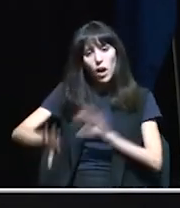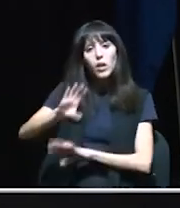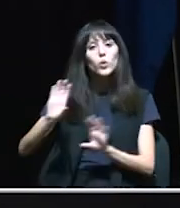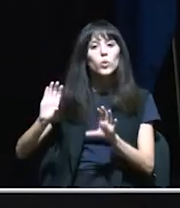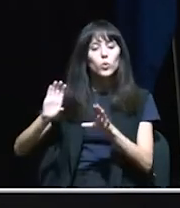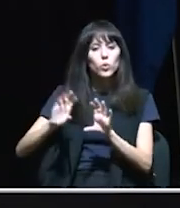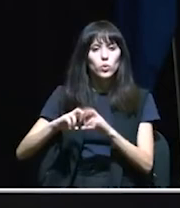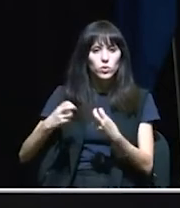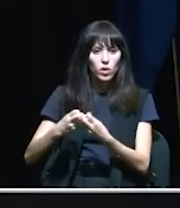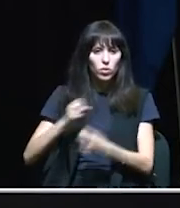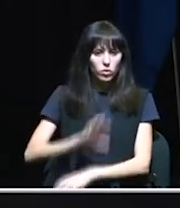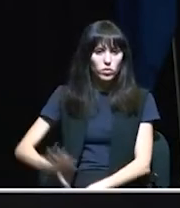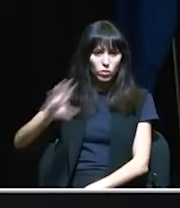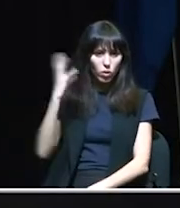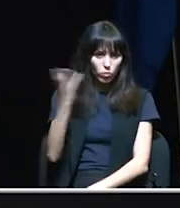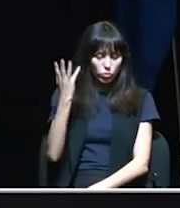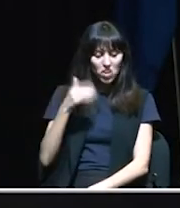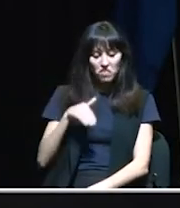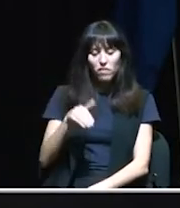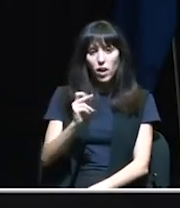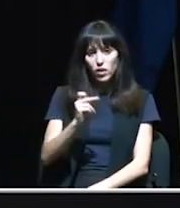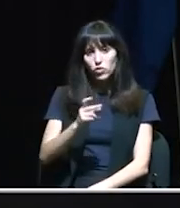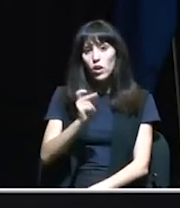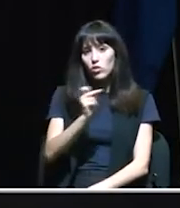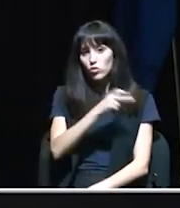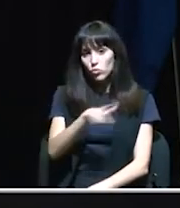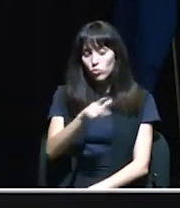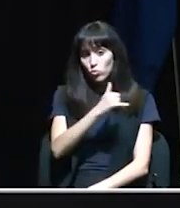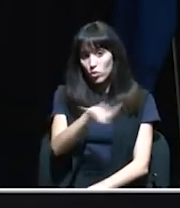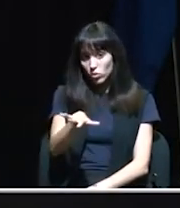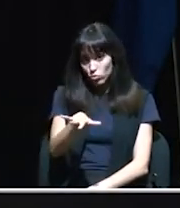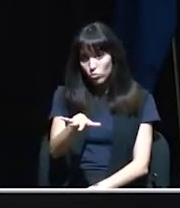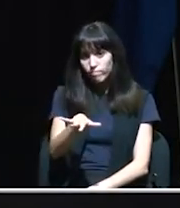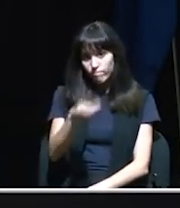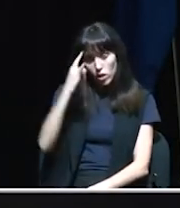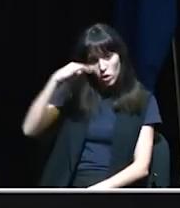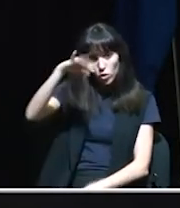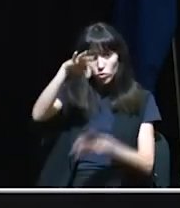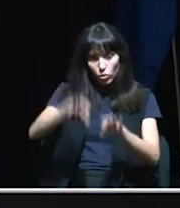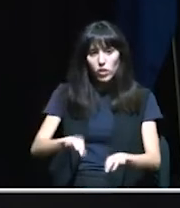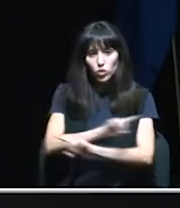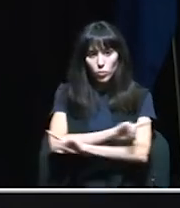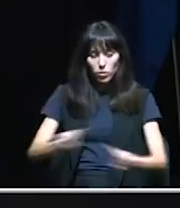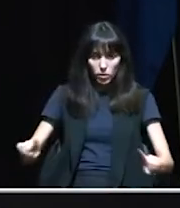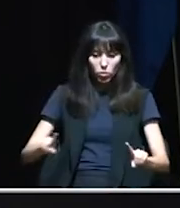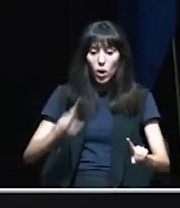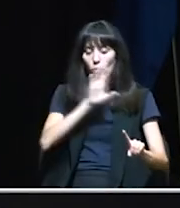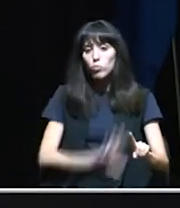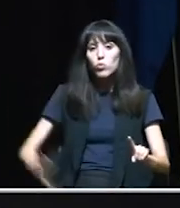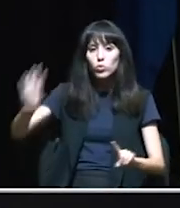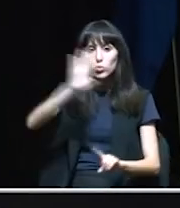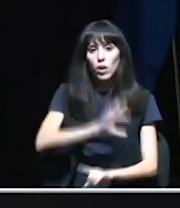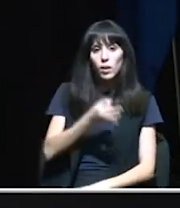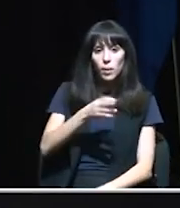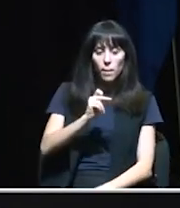Cultura. Daqui a poucos anos, farão 200 anos que as touradas foram proibidas em todo o país por Passos Manuel, como